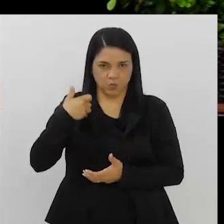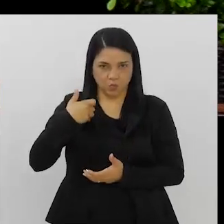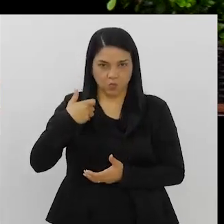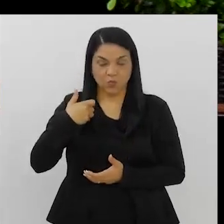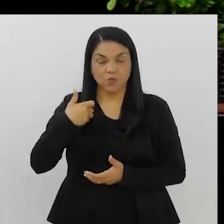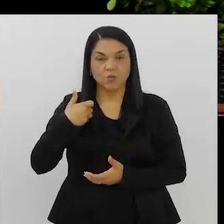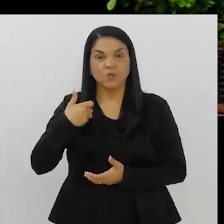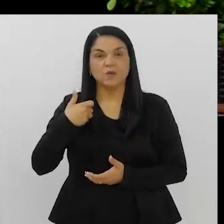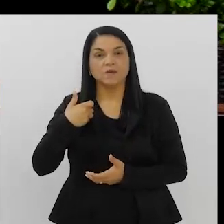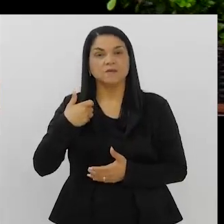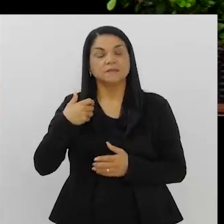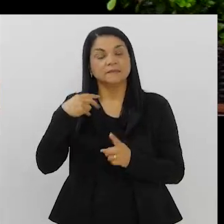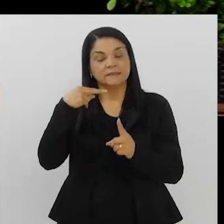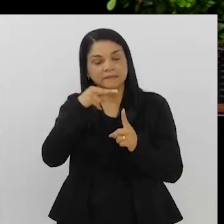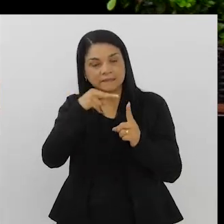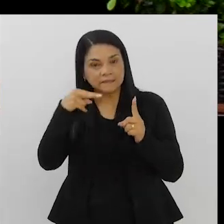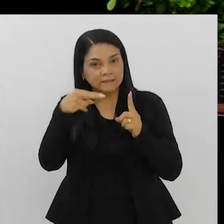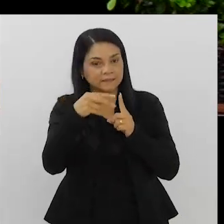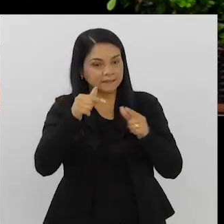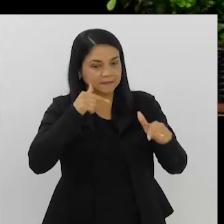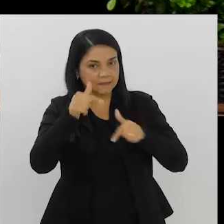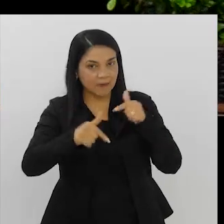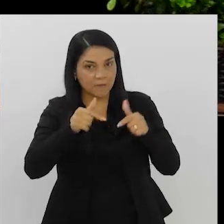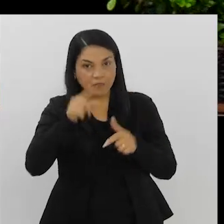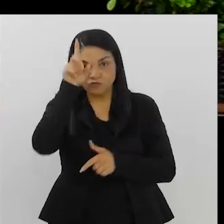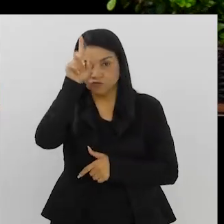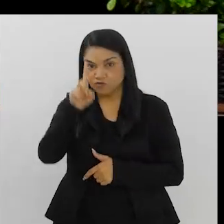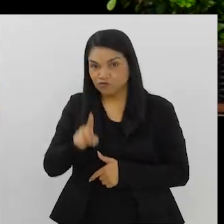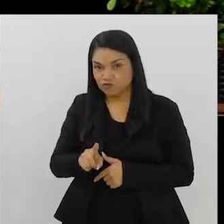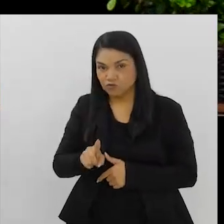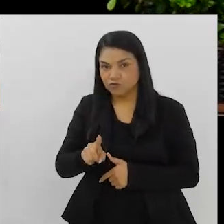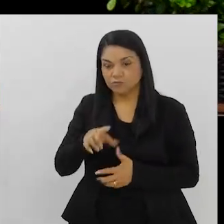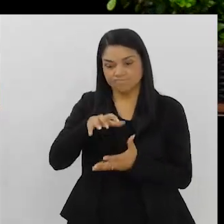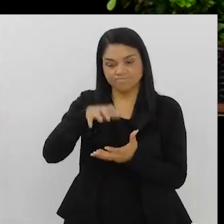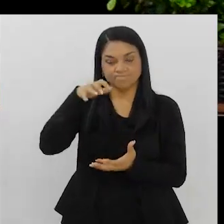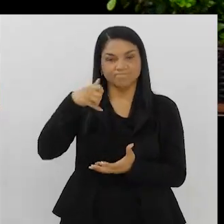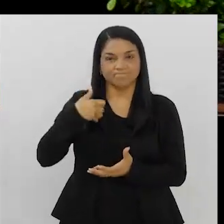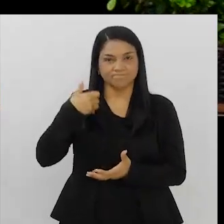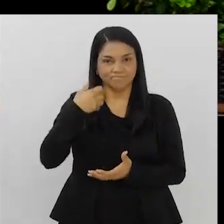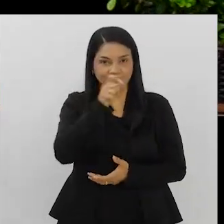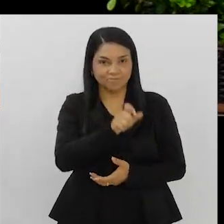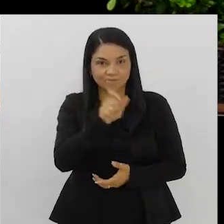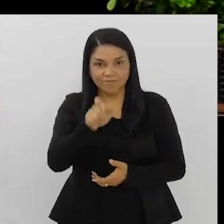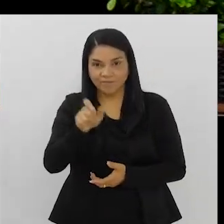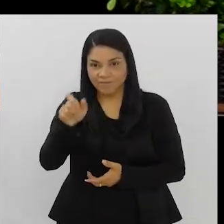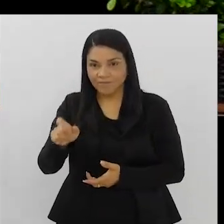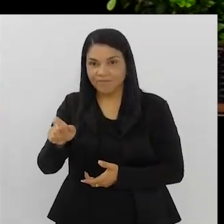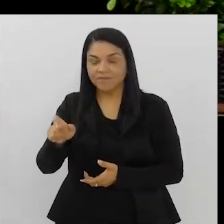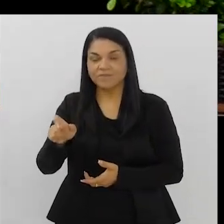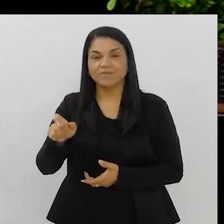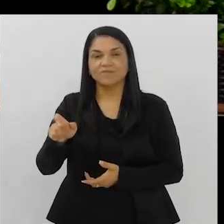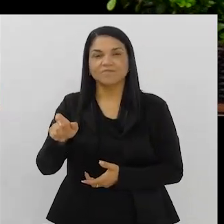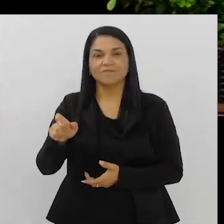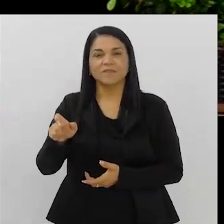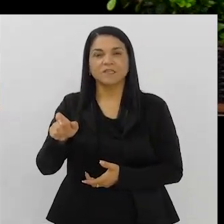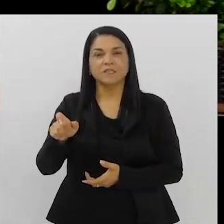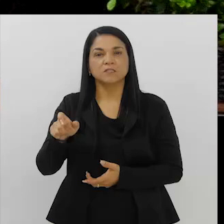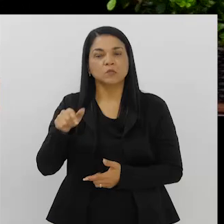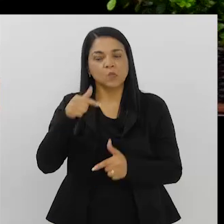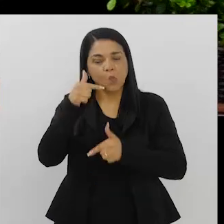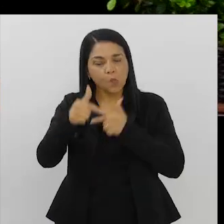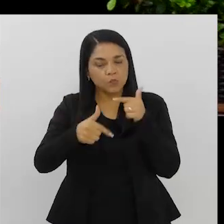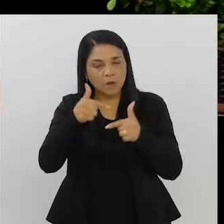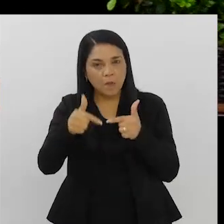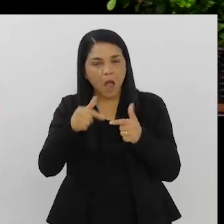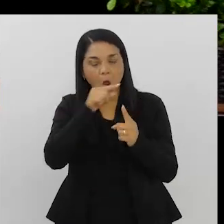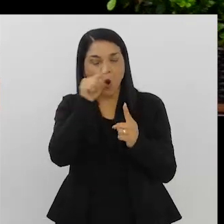gente trabalha com a perspectiva de direitos das pessoas idosas, sempre trabalhando, né, com esse